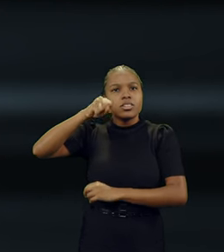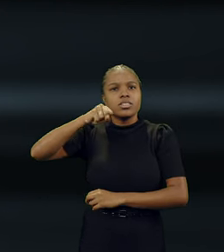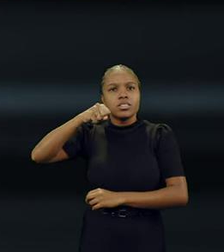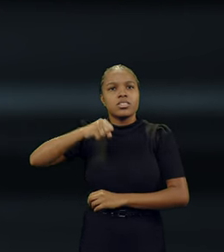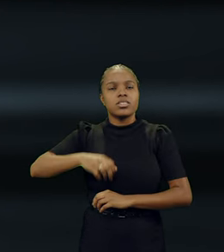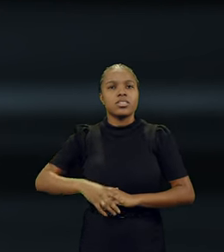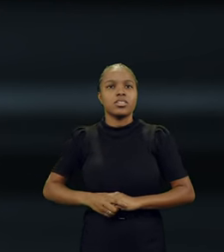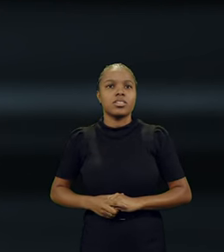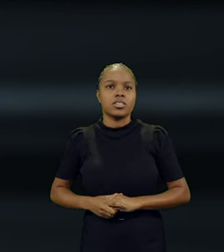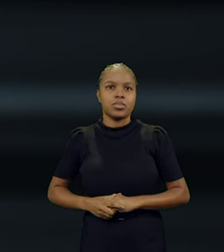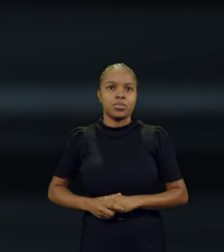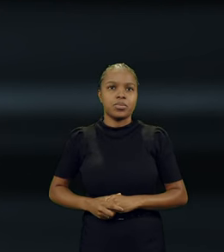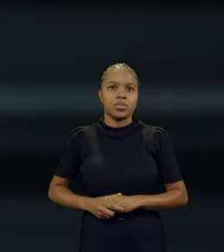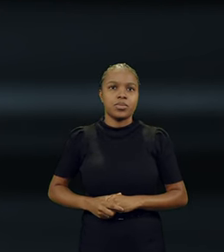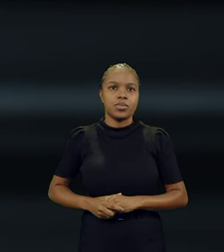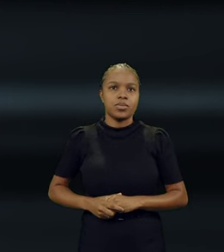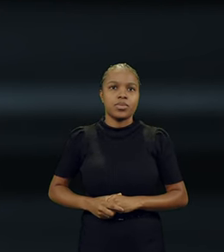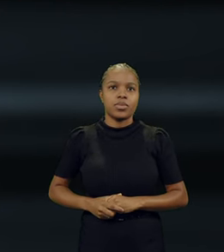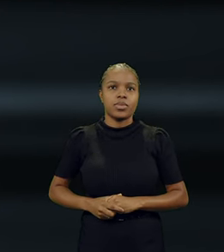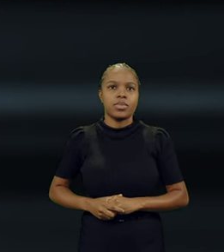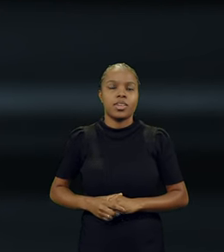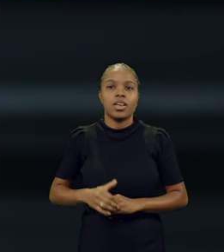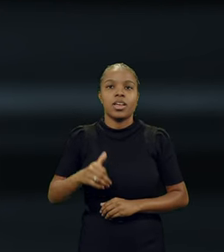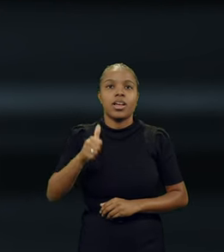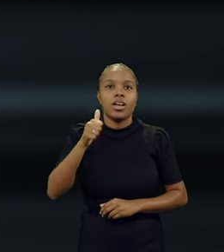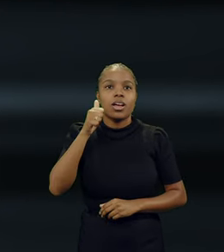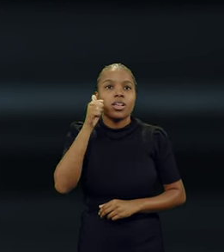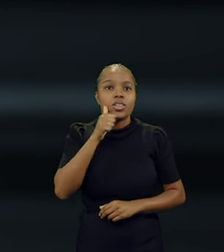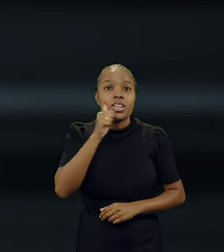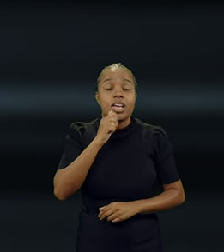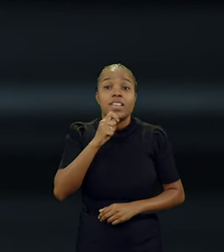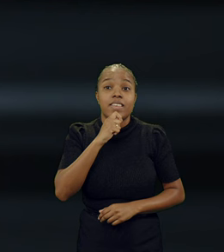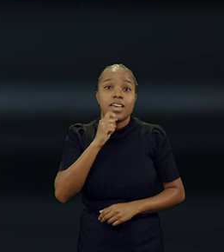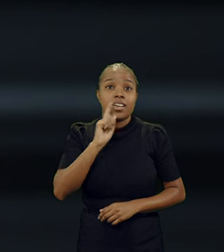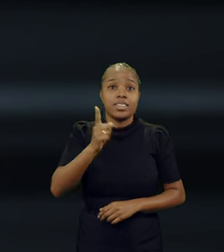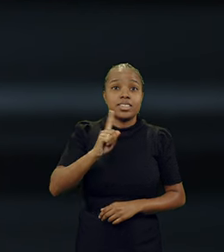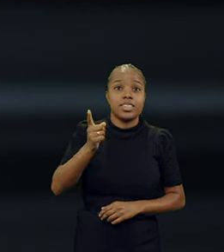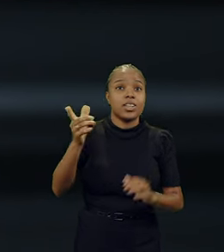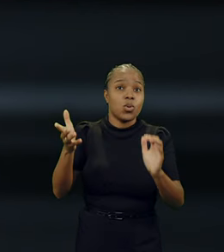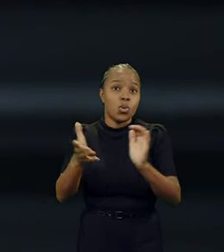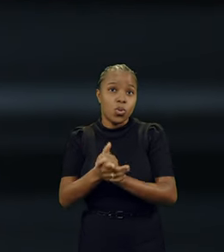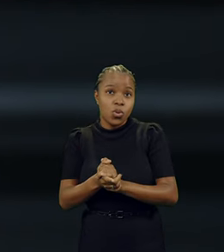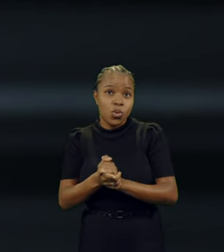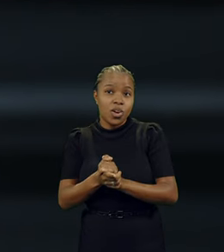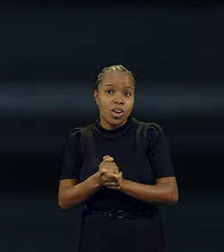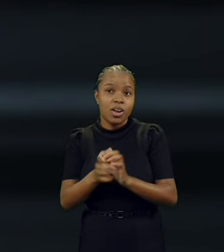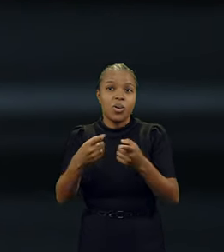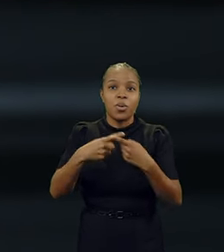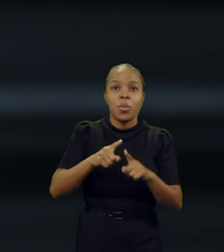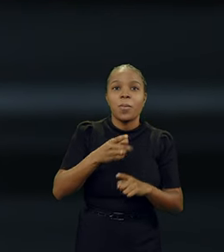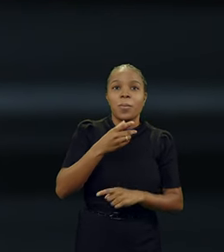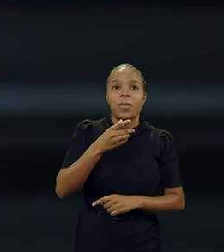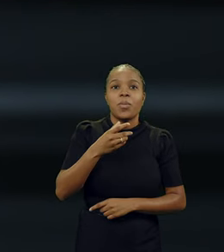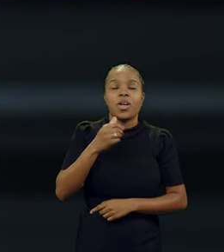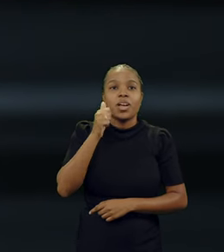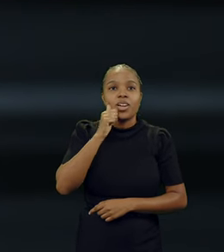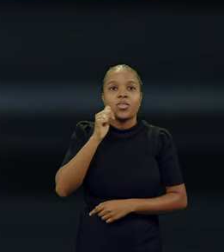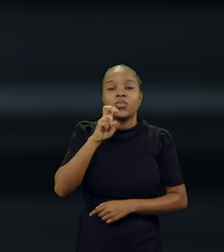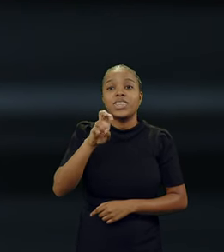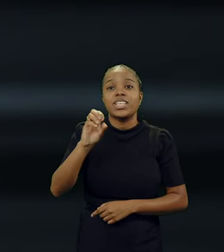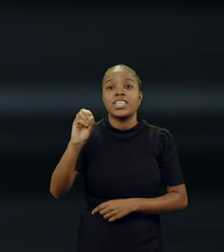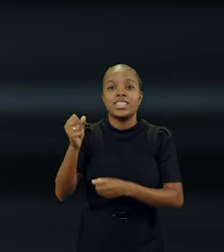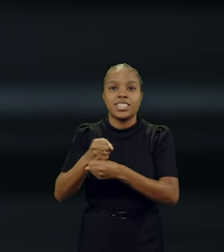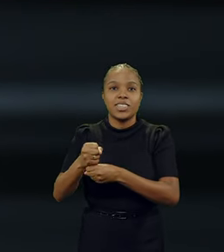Diz que as irmãs encalhadas. Aqui homem não, né? Mulher, bicho. Passou de 50,